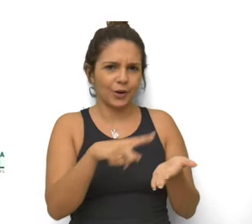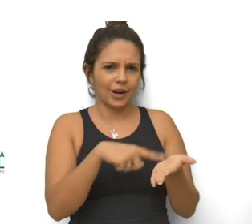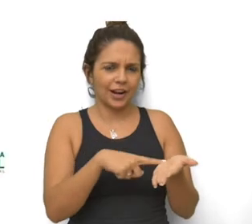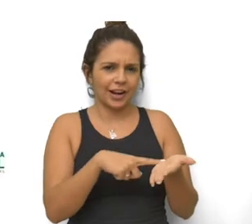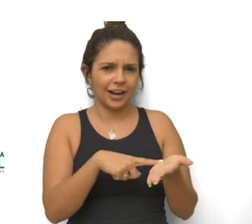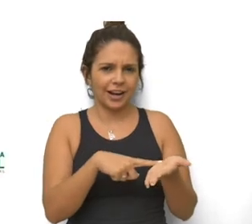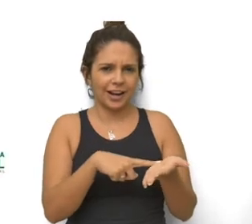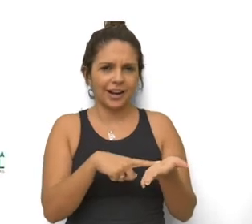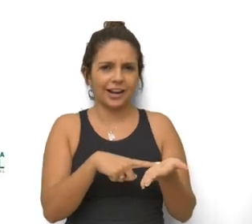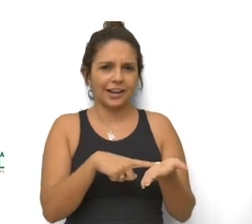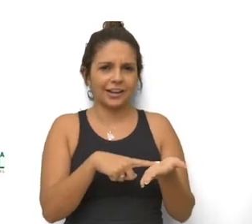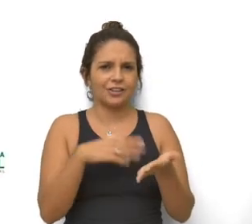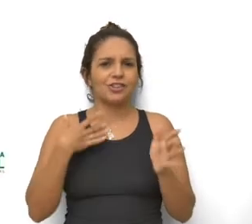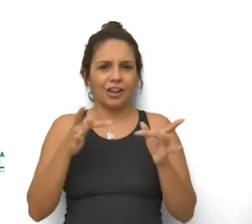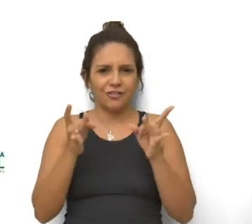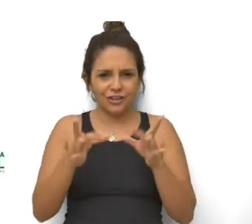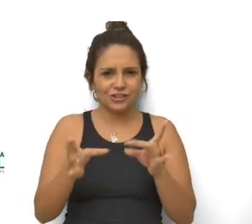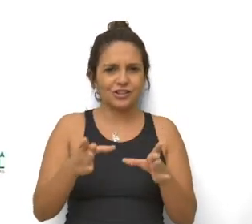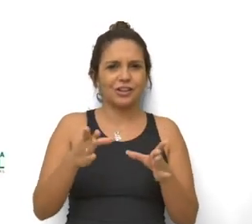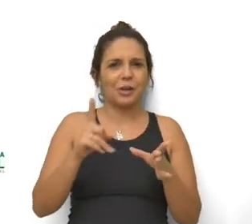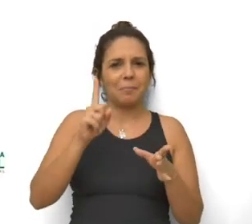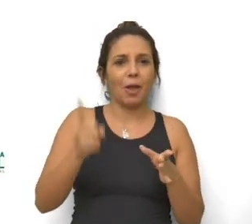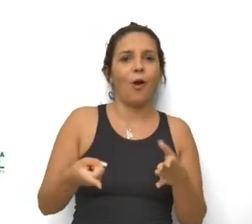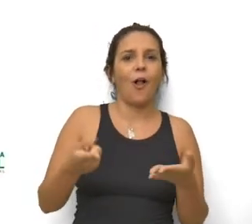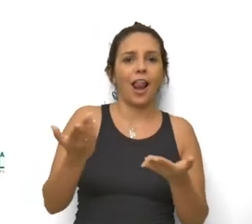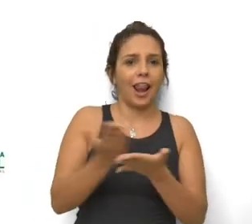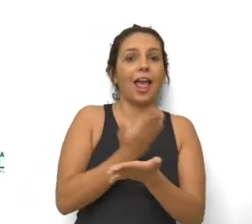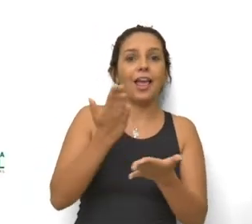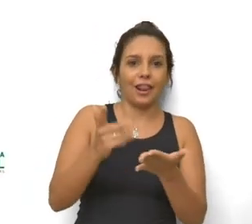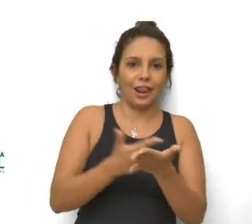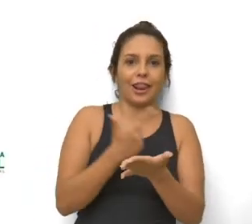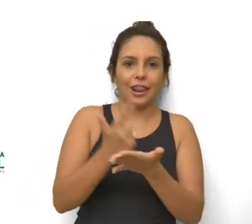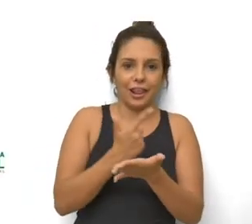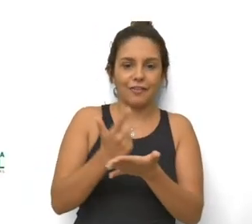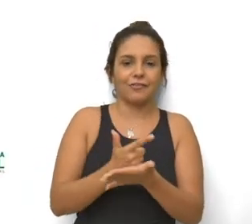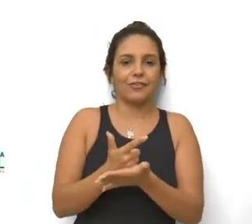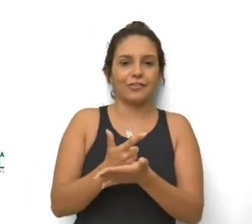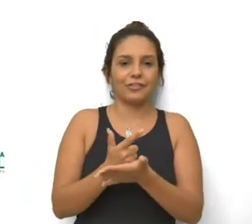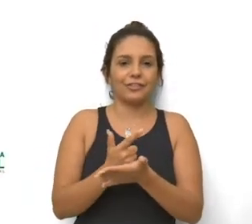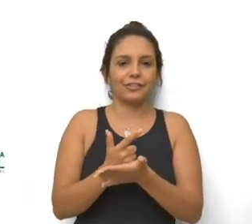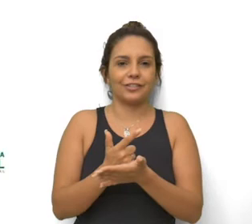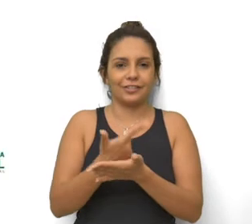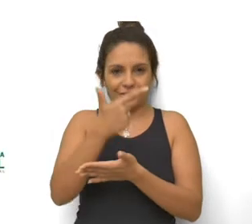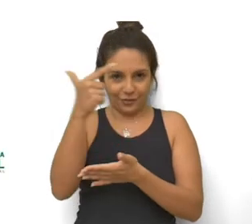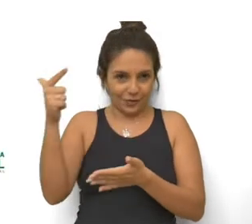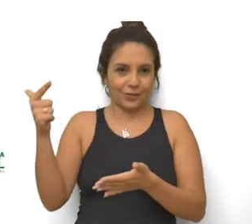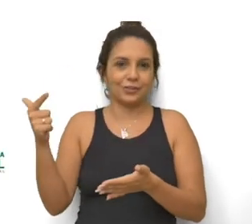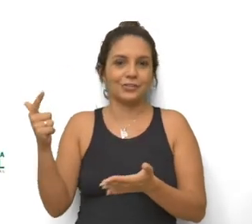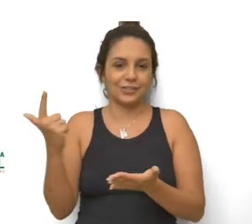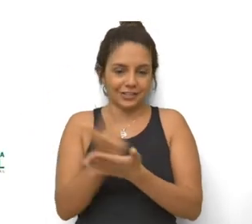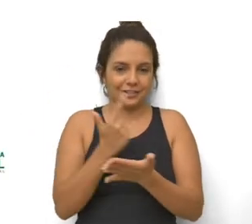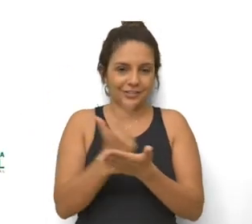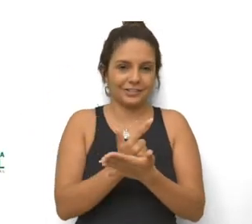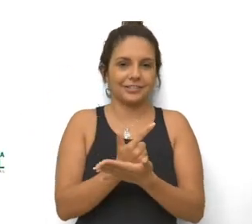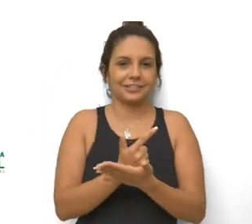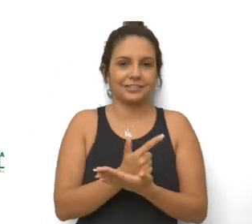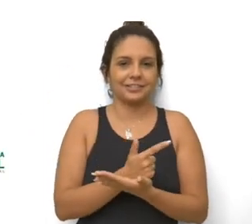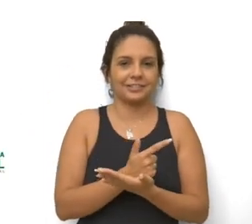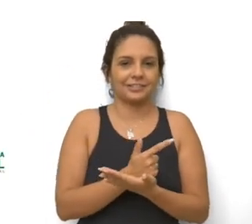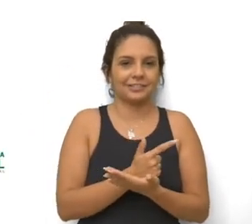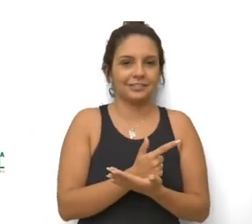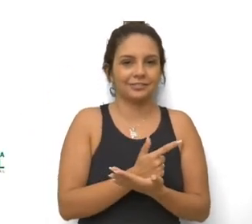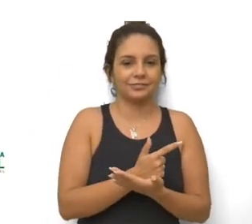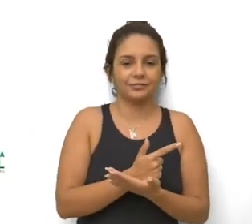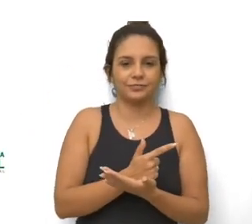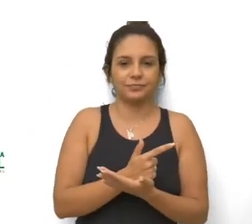já vendi não sei quantos 1000 livros, Carandiru já tinha arrebentado, e ele tinha sido escalado